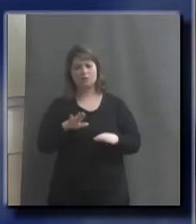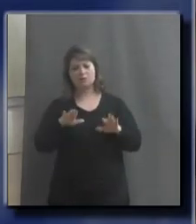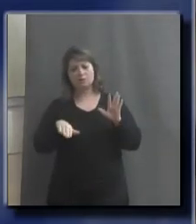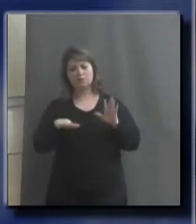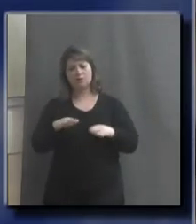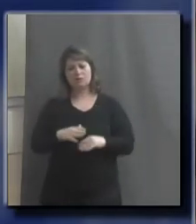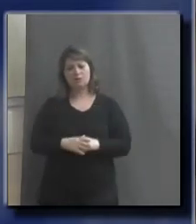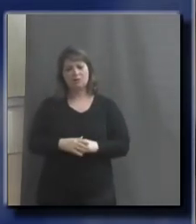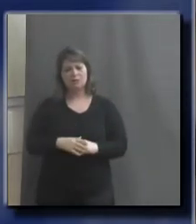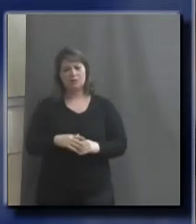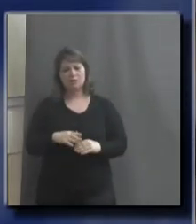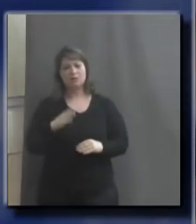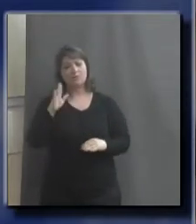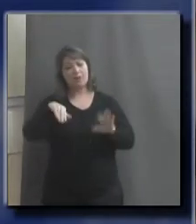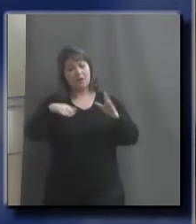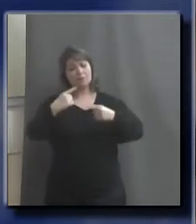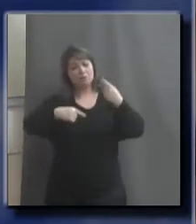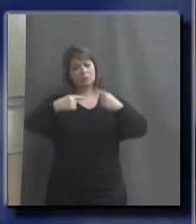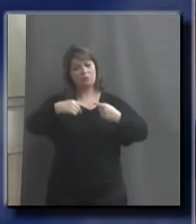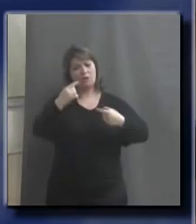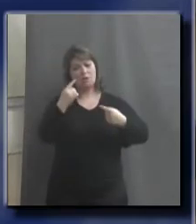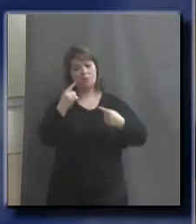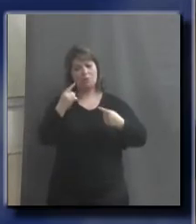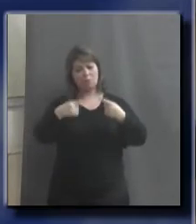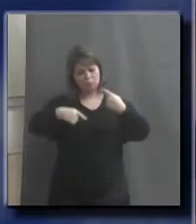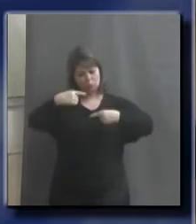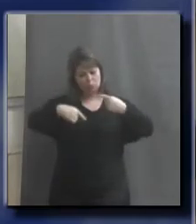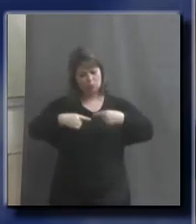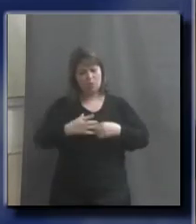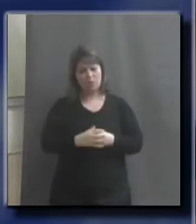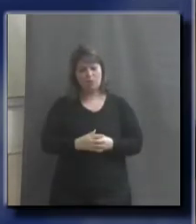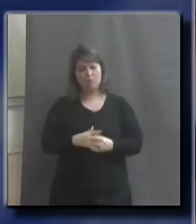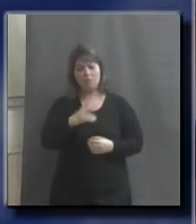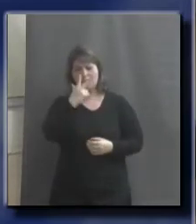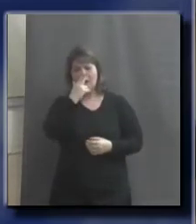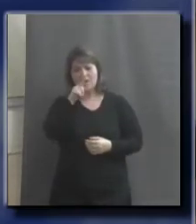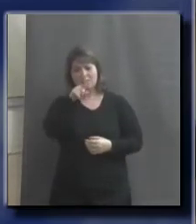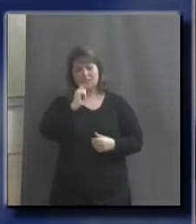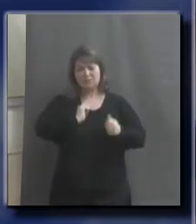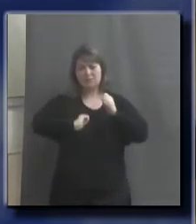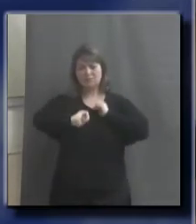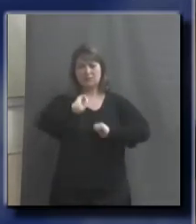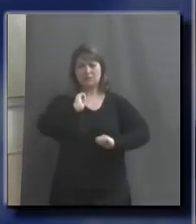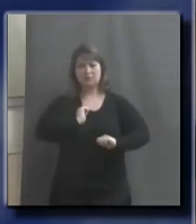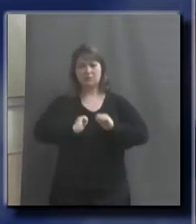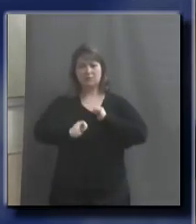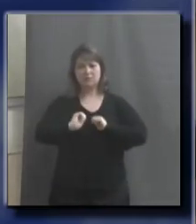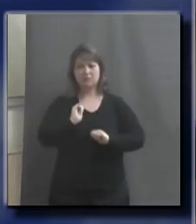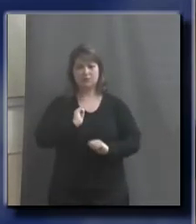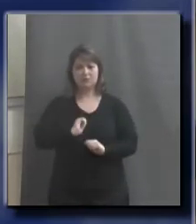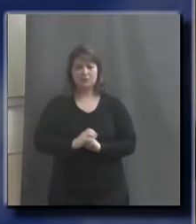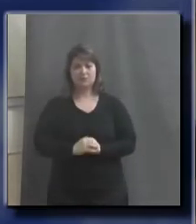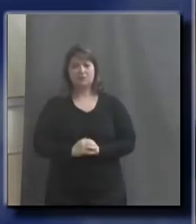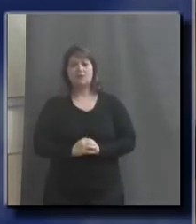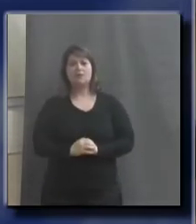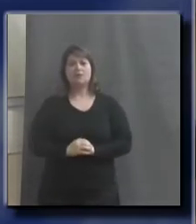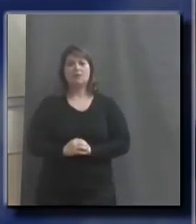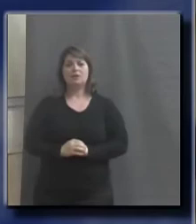de fiscalização, nos espaços de discussão política, uma ansiedade no sentido de que a gente